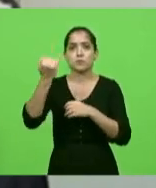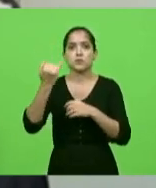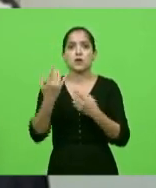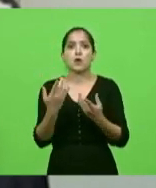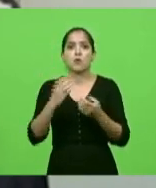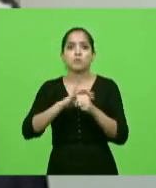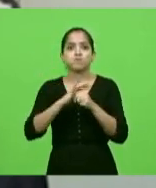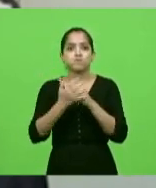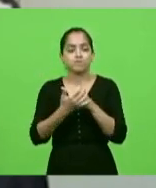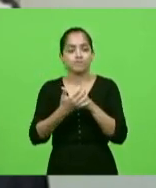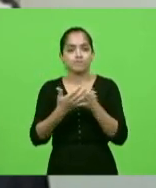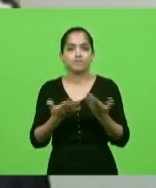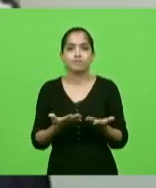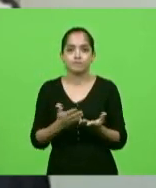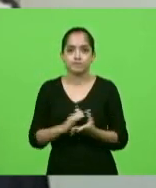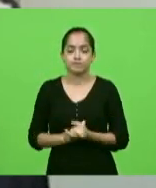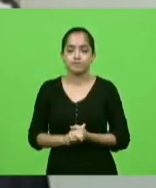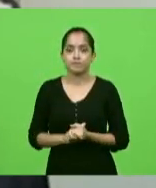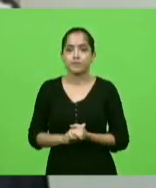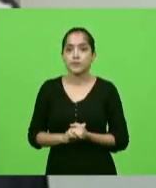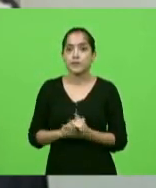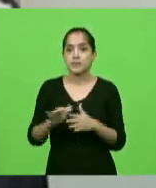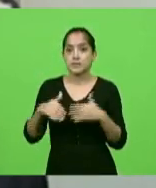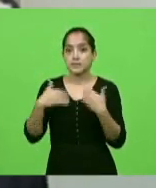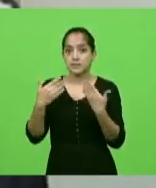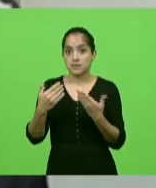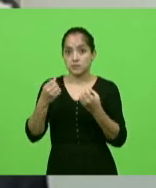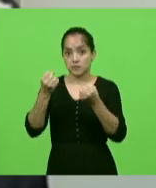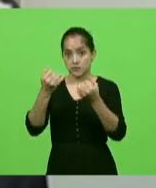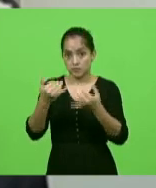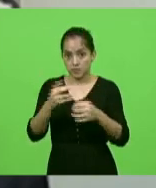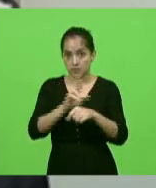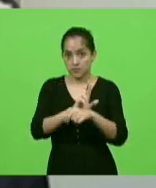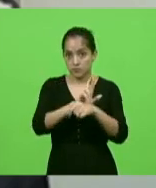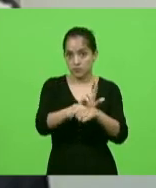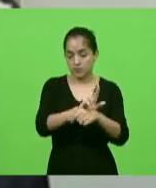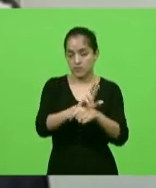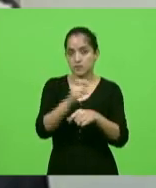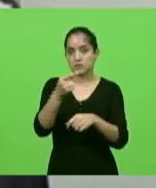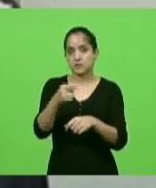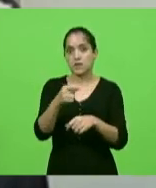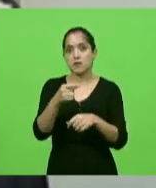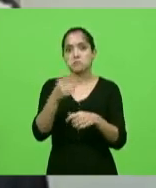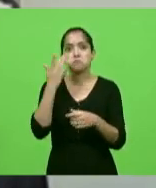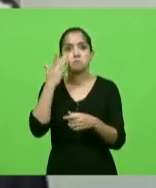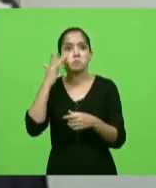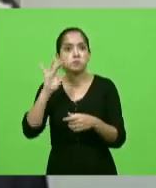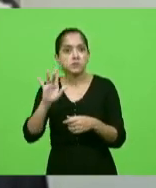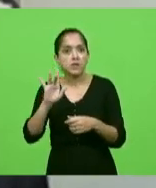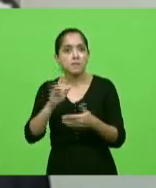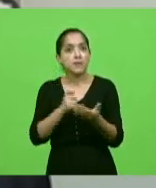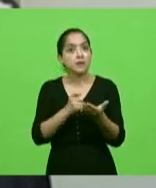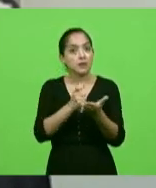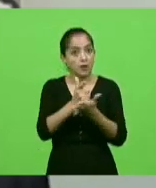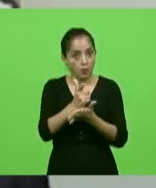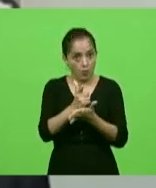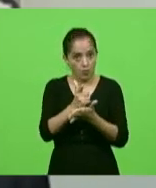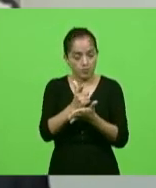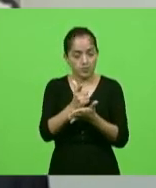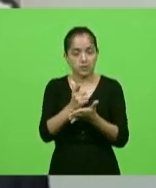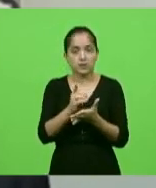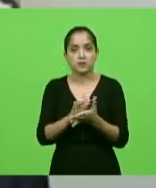ao combate do coronavírus sendo que a afirmação do representado e desconhecimento da aquisição dos